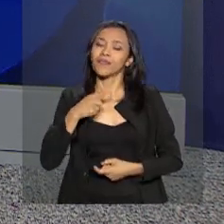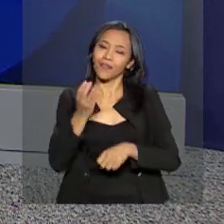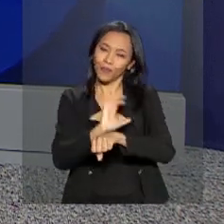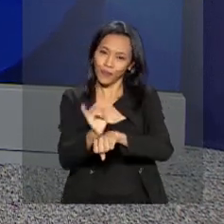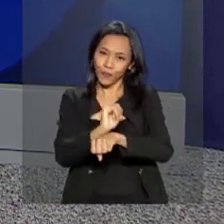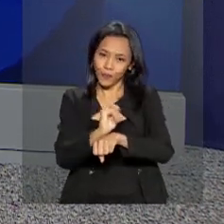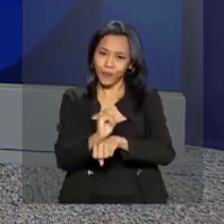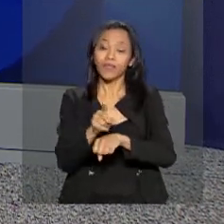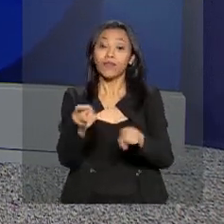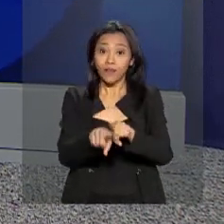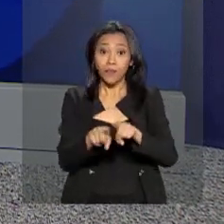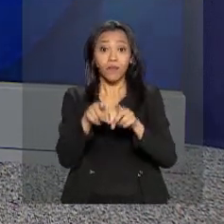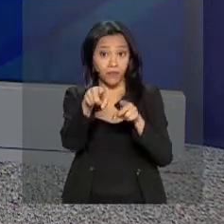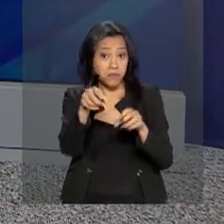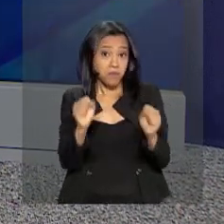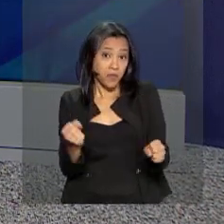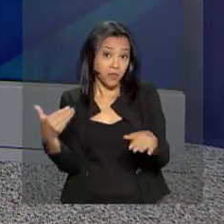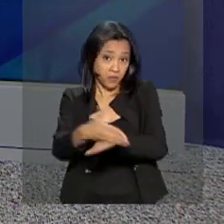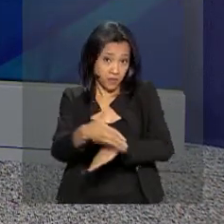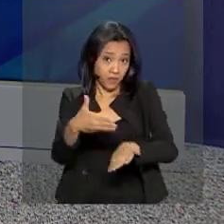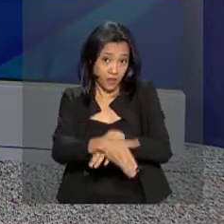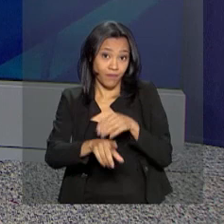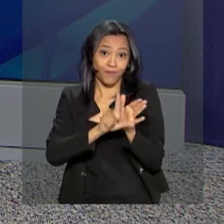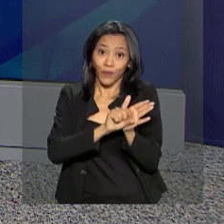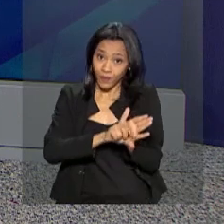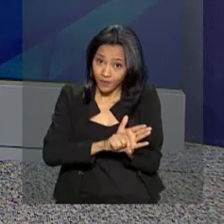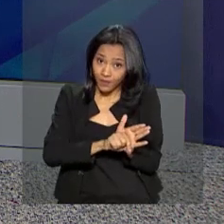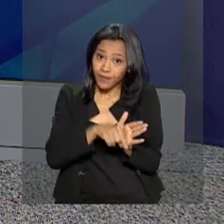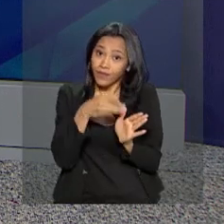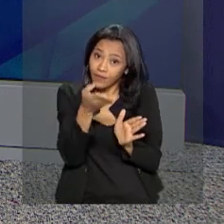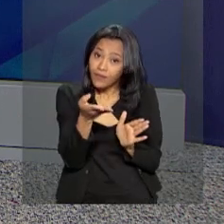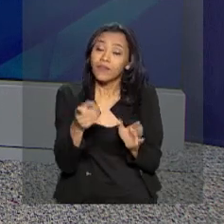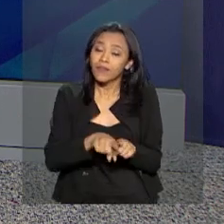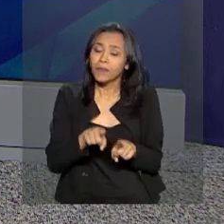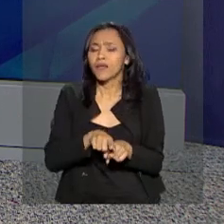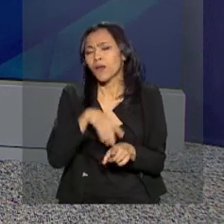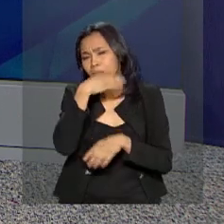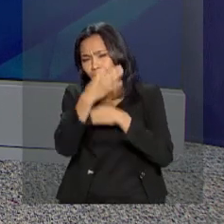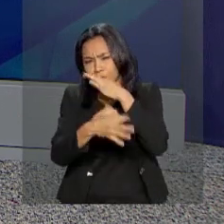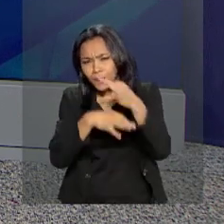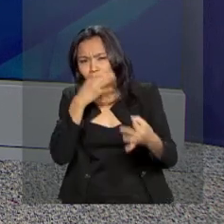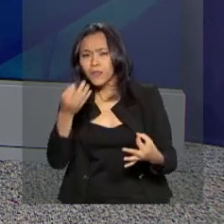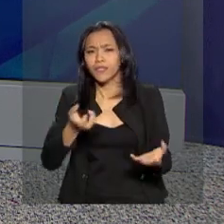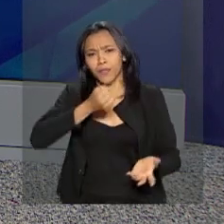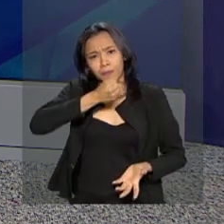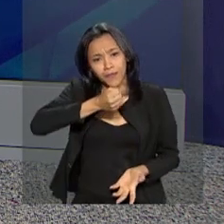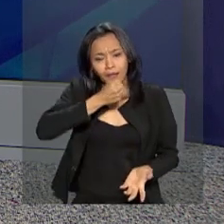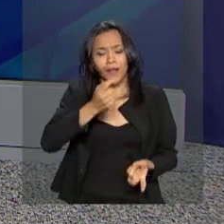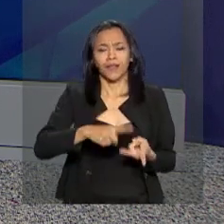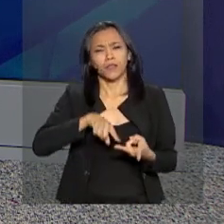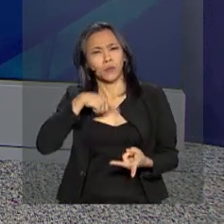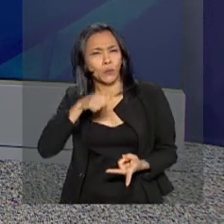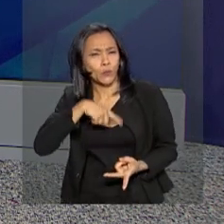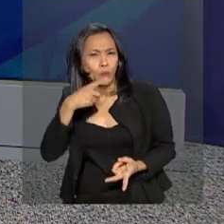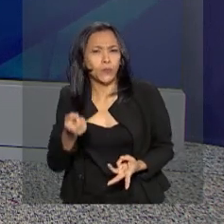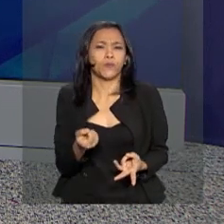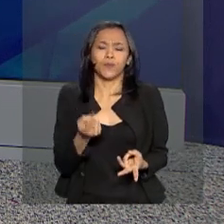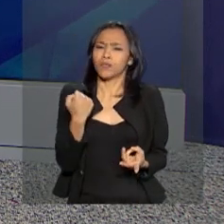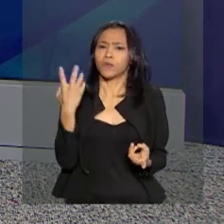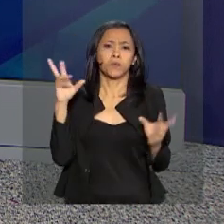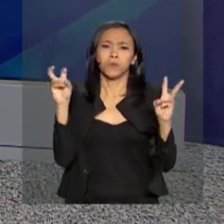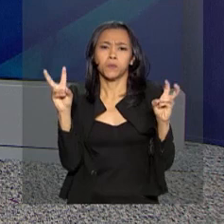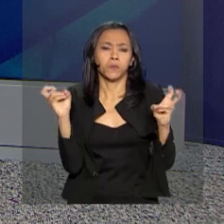YouTube. Acesse também o nosso perfil no Twitter. E você pode mandar suas sugestões de reportagens e dúvidas sobre